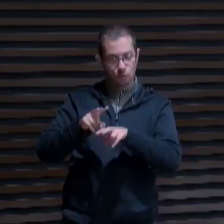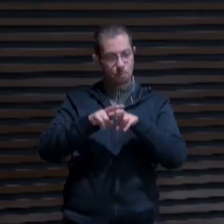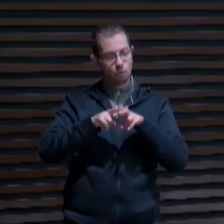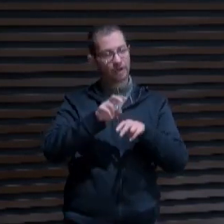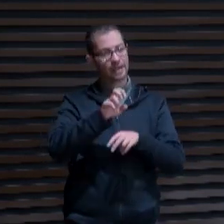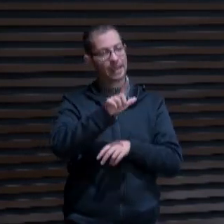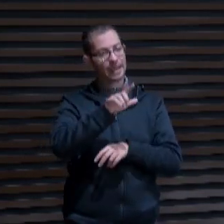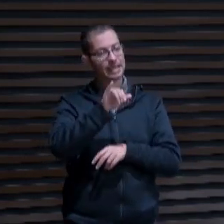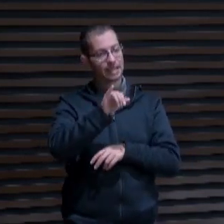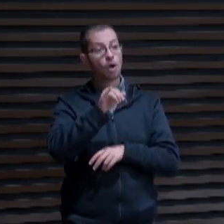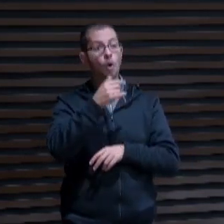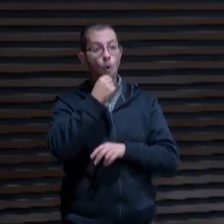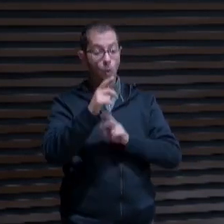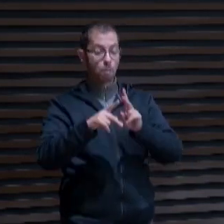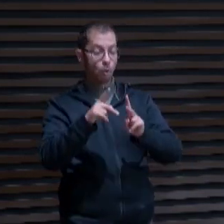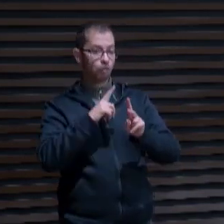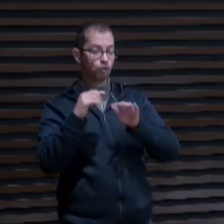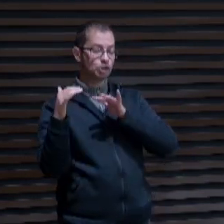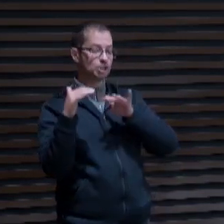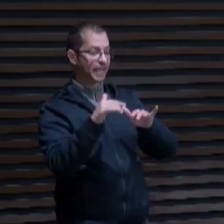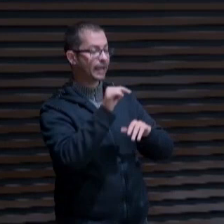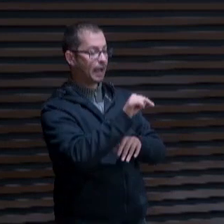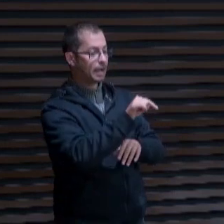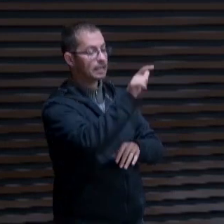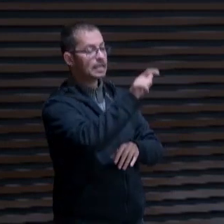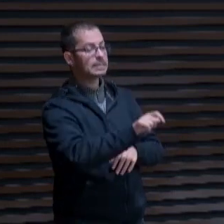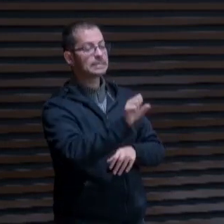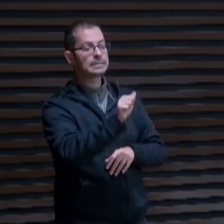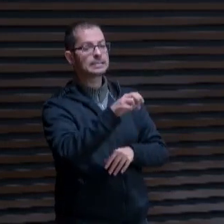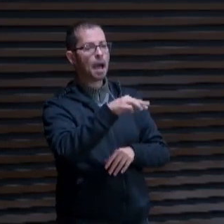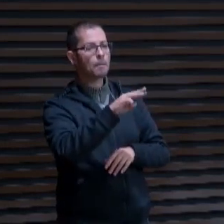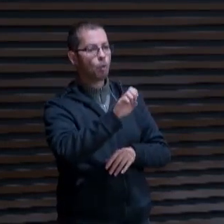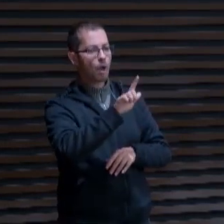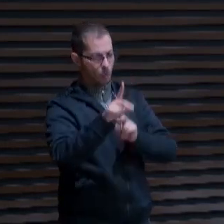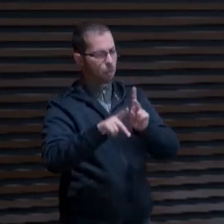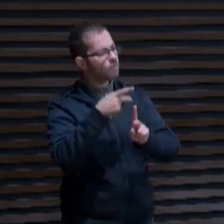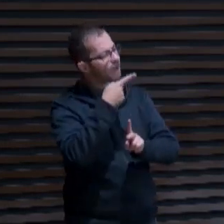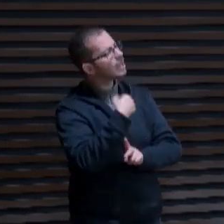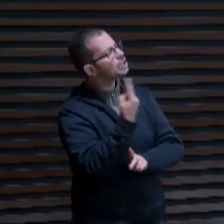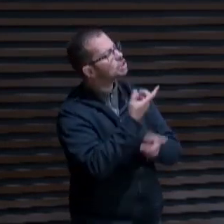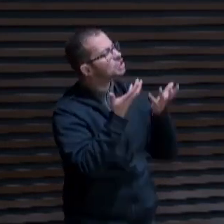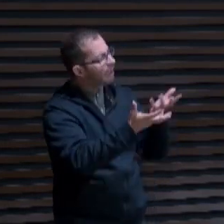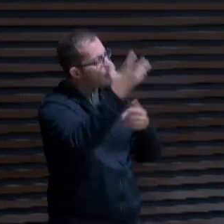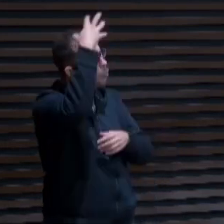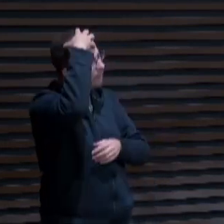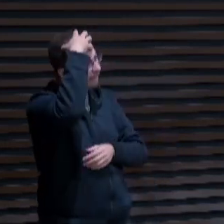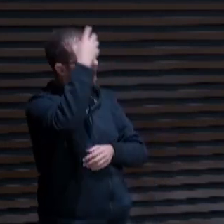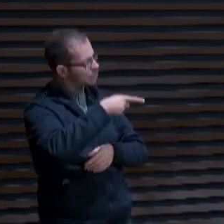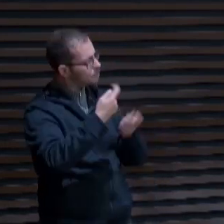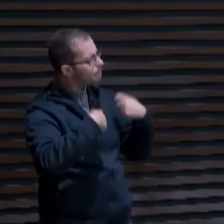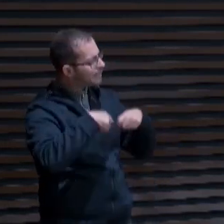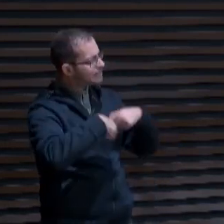povo chega para Eli, para Samuel, e diz: nós queremos um rei. Nós queremos um rei como as nações à nossa volta, para